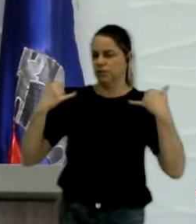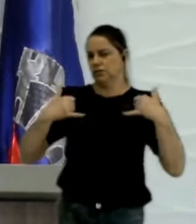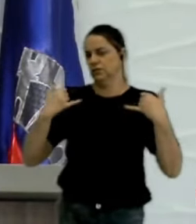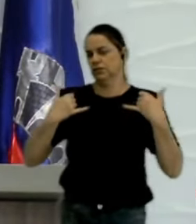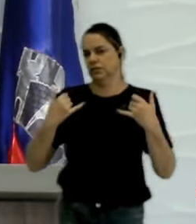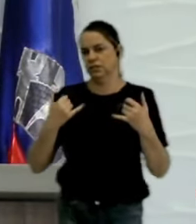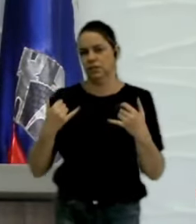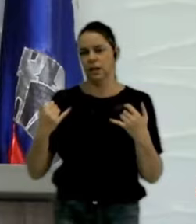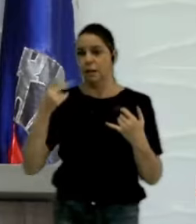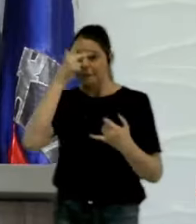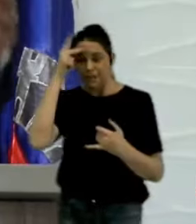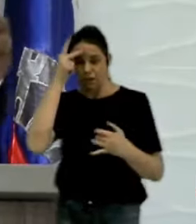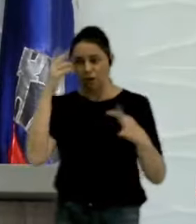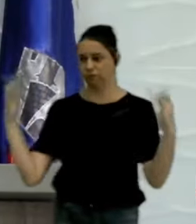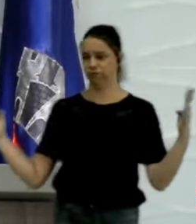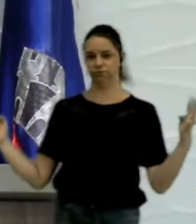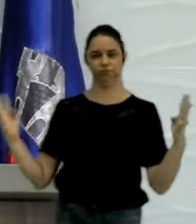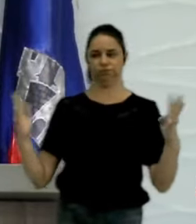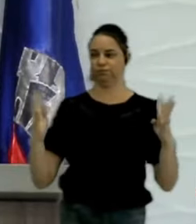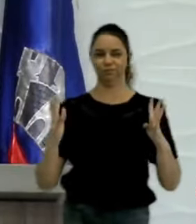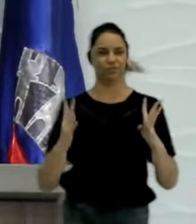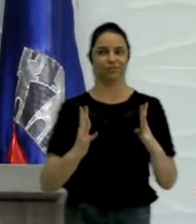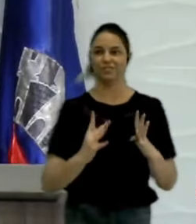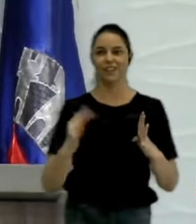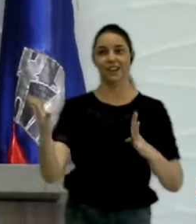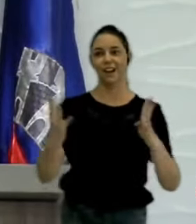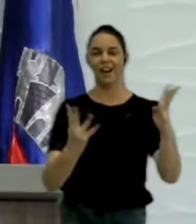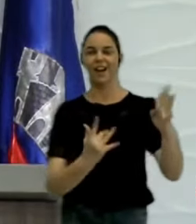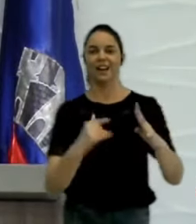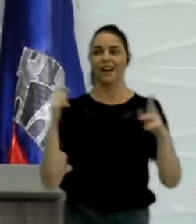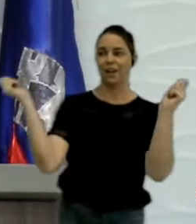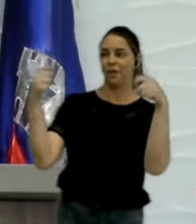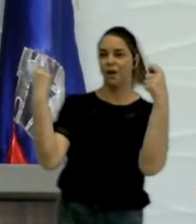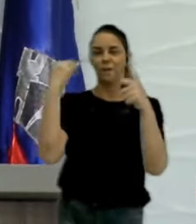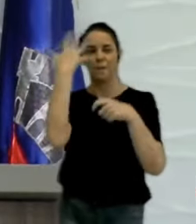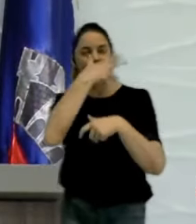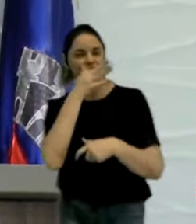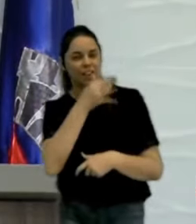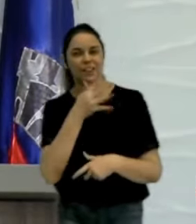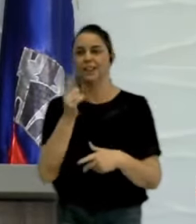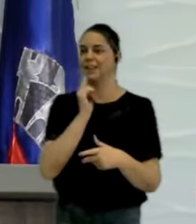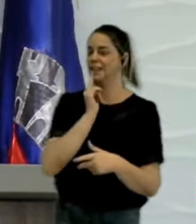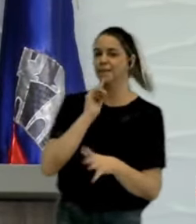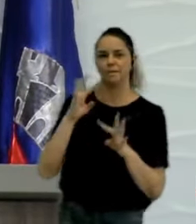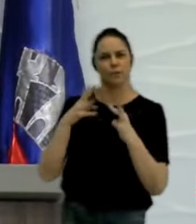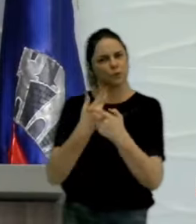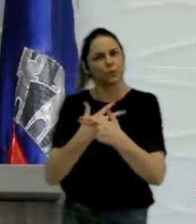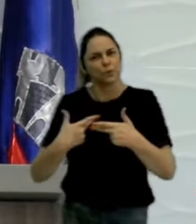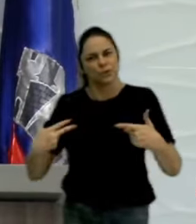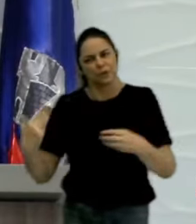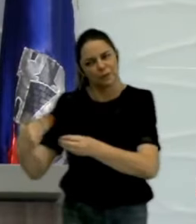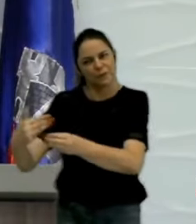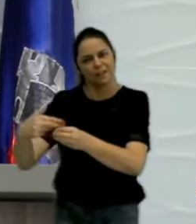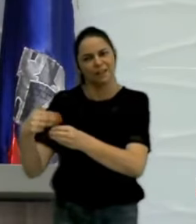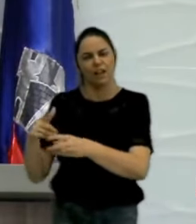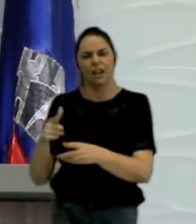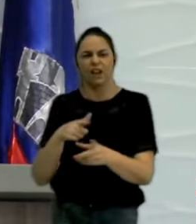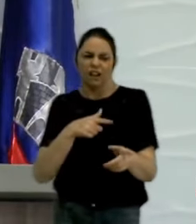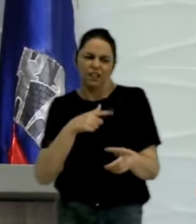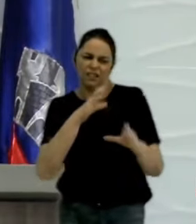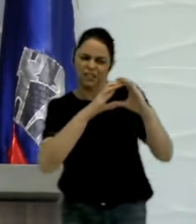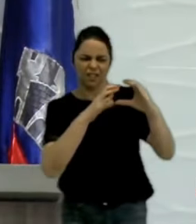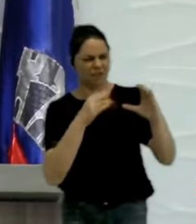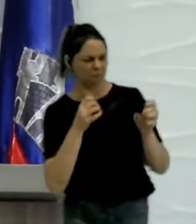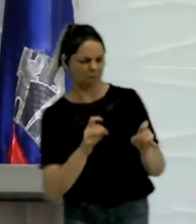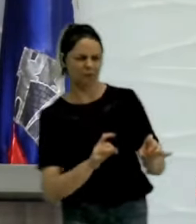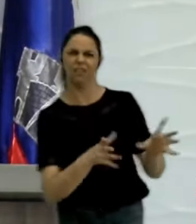né, de Recife, de todo lugar, de Caruaru, Belo Jardim, e aquela PE naquele abandono, presidente. Então, bora